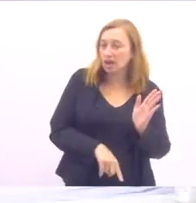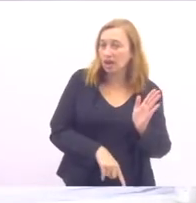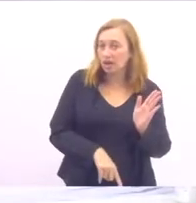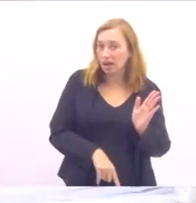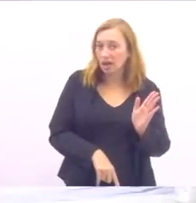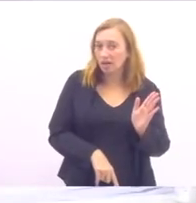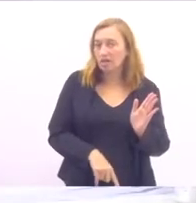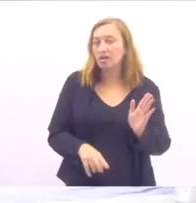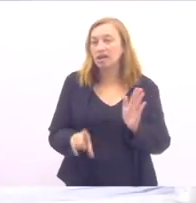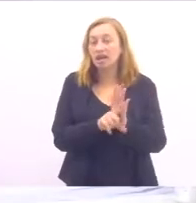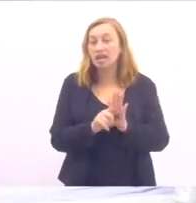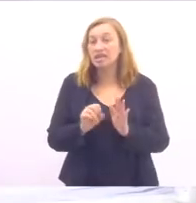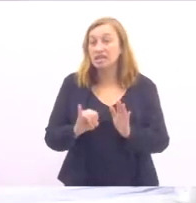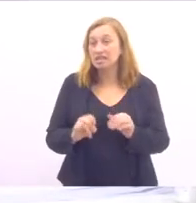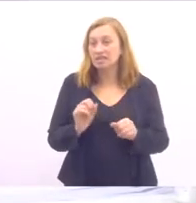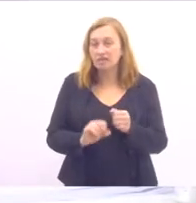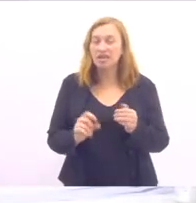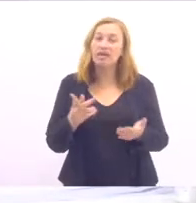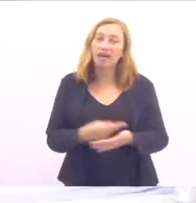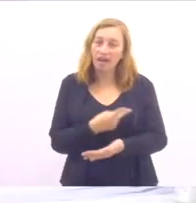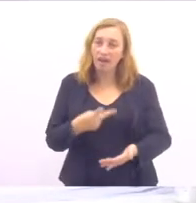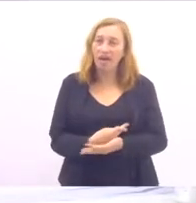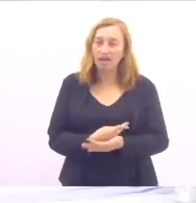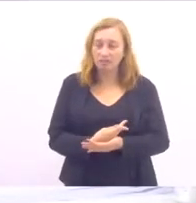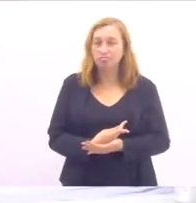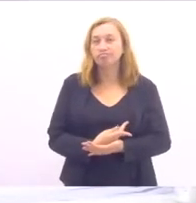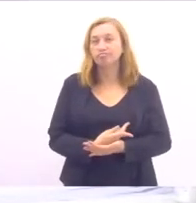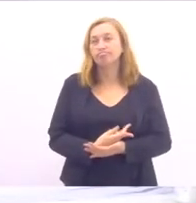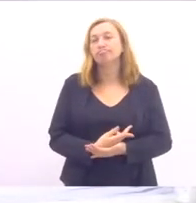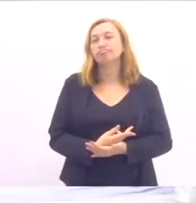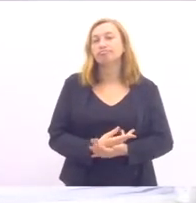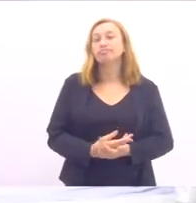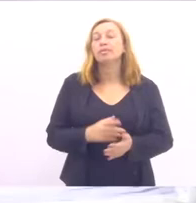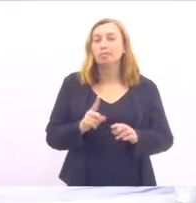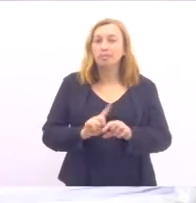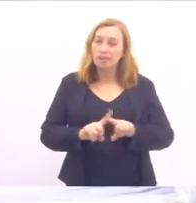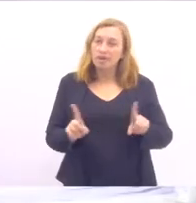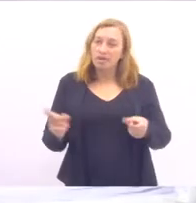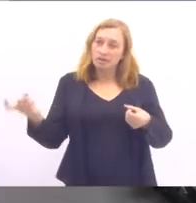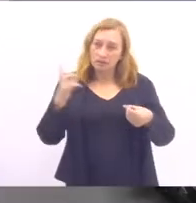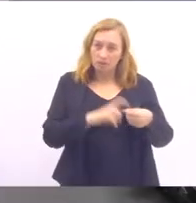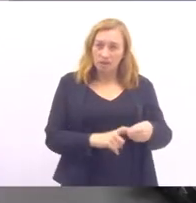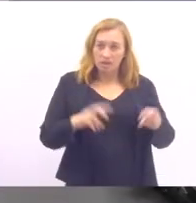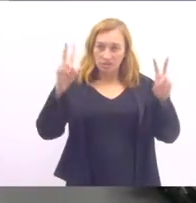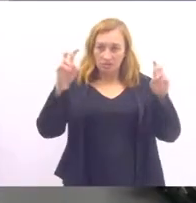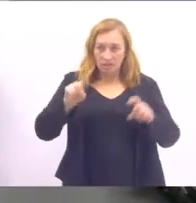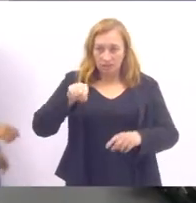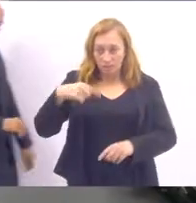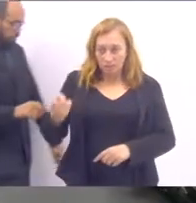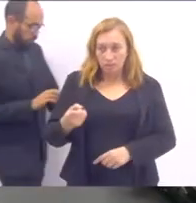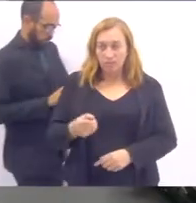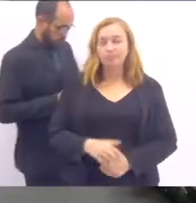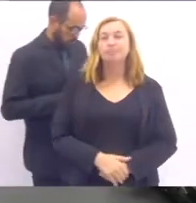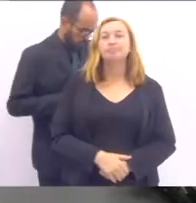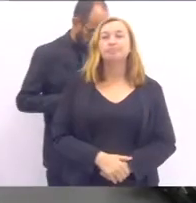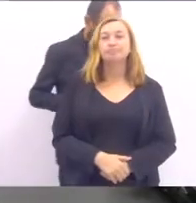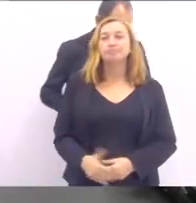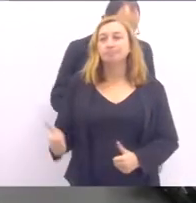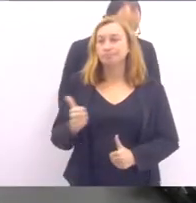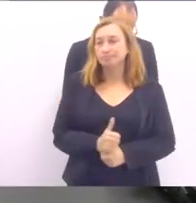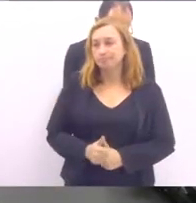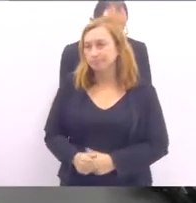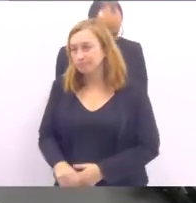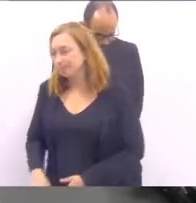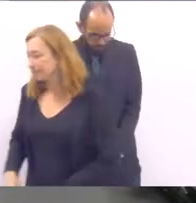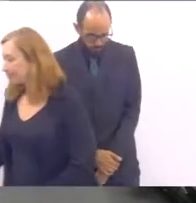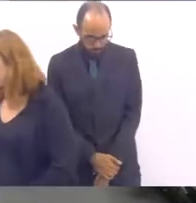Se fez isso, é absolutamente legal e nulo de pleno direito. Mas vamos voltar a esse ponto mais tarde. Ouçamos a nossa